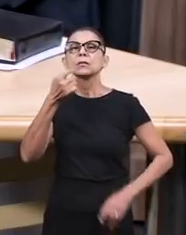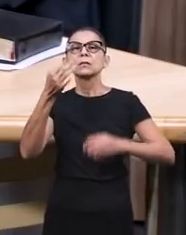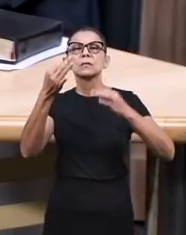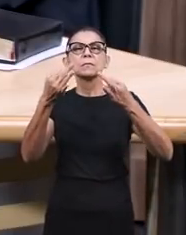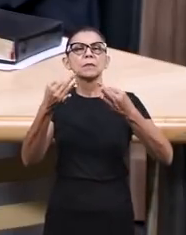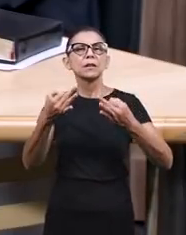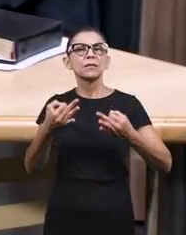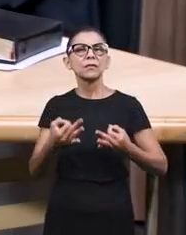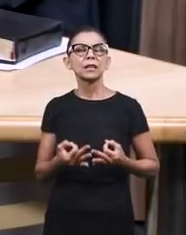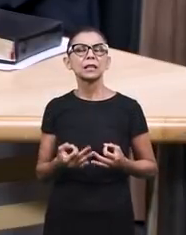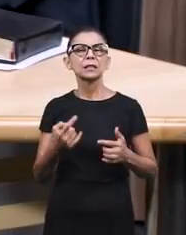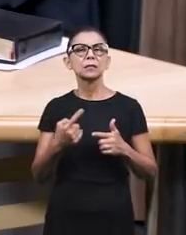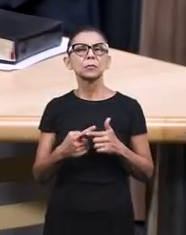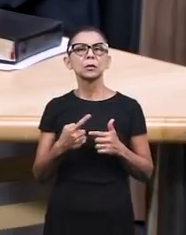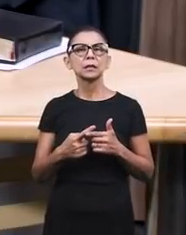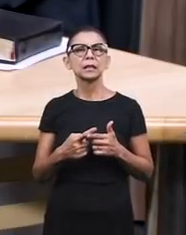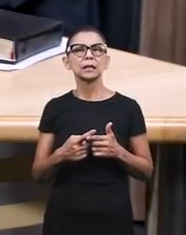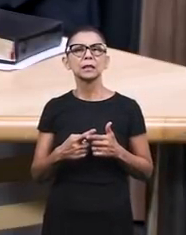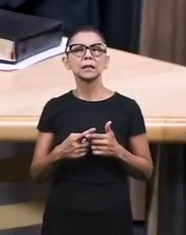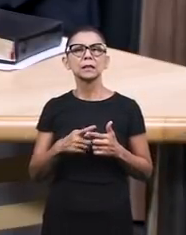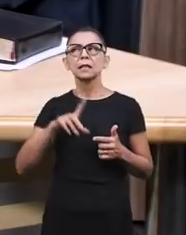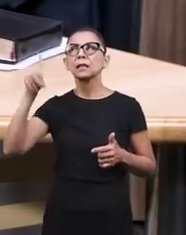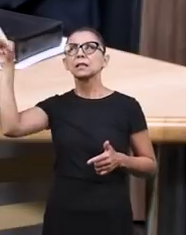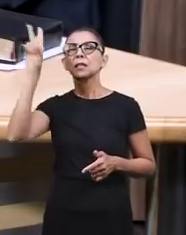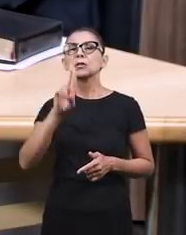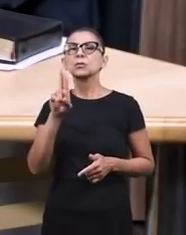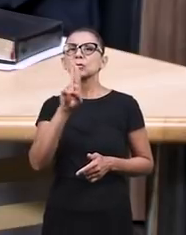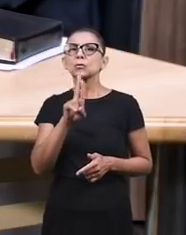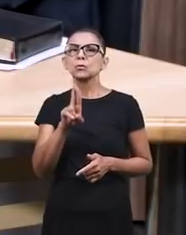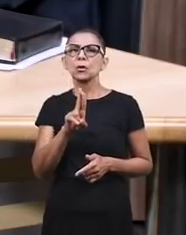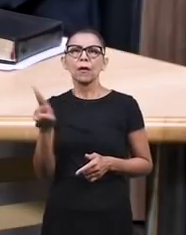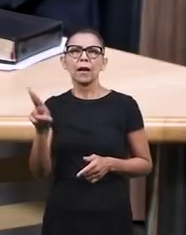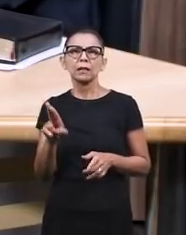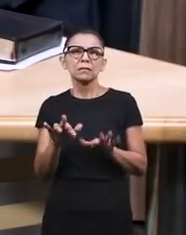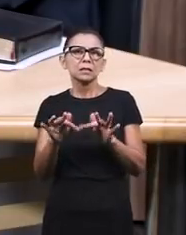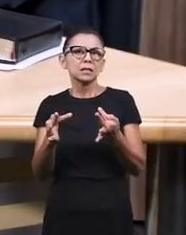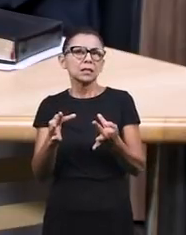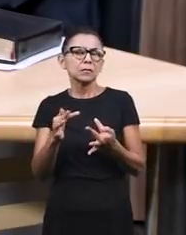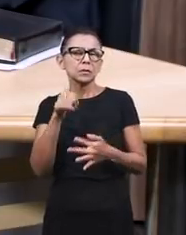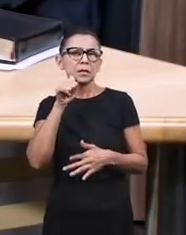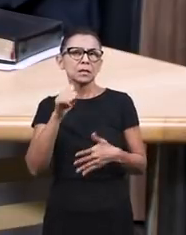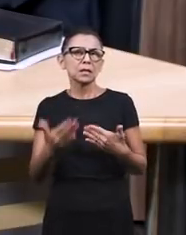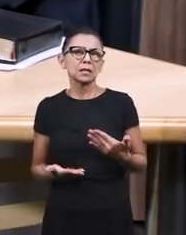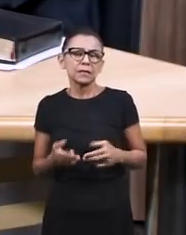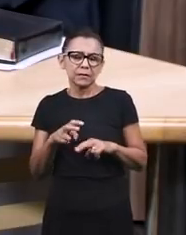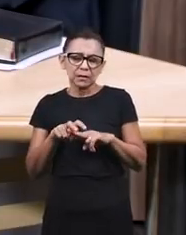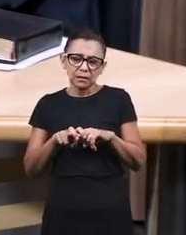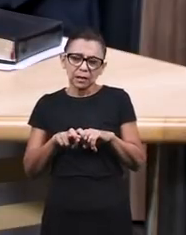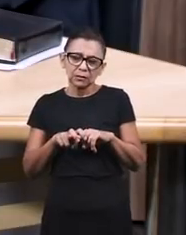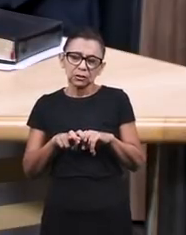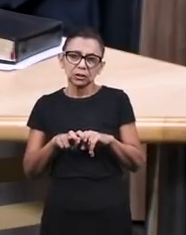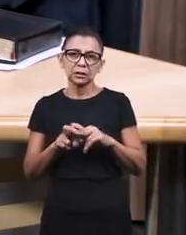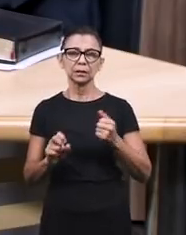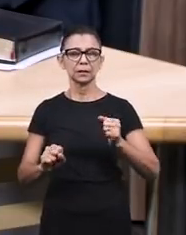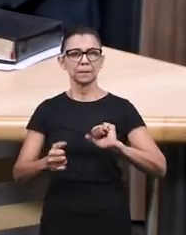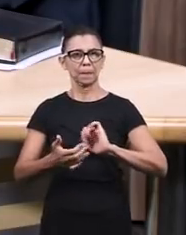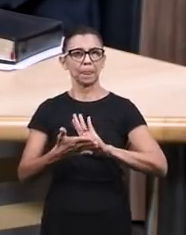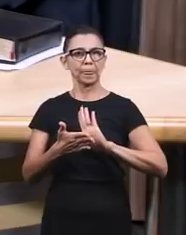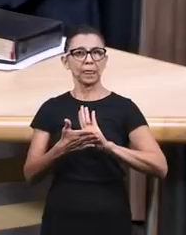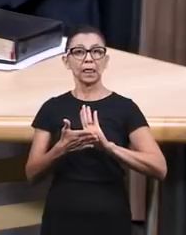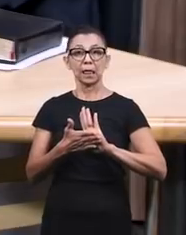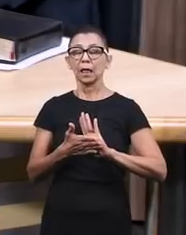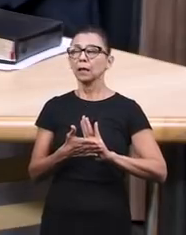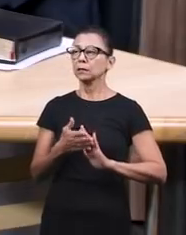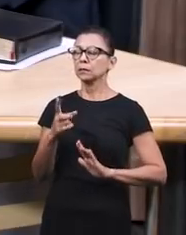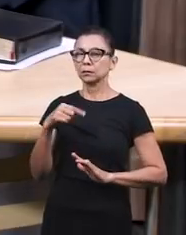estava preservado. Ninguém precisou ficar sabendo, ela estava sentadinha no meio do grupo e ali houve uma grande operação, foi um